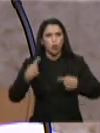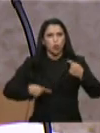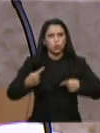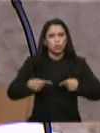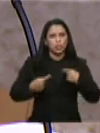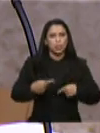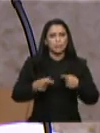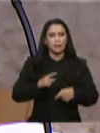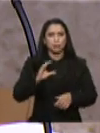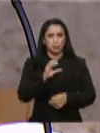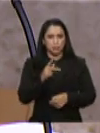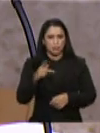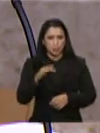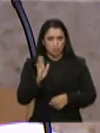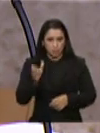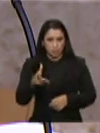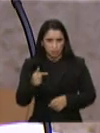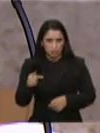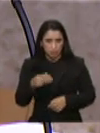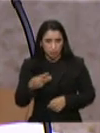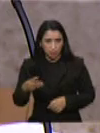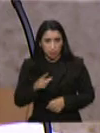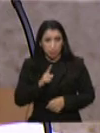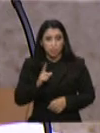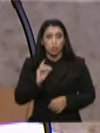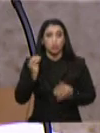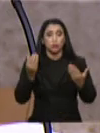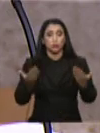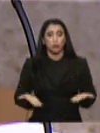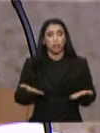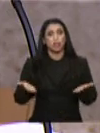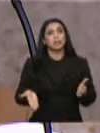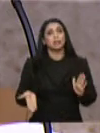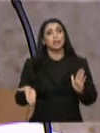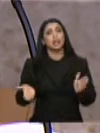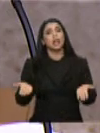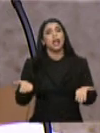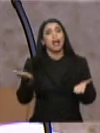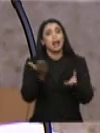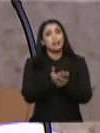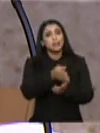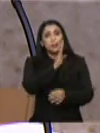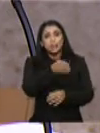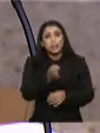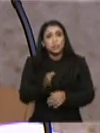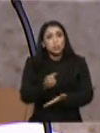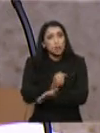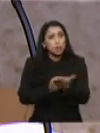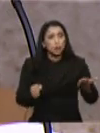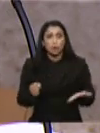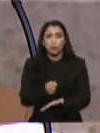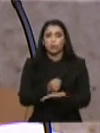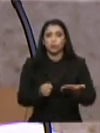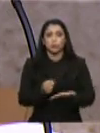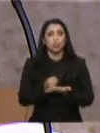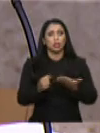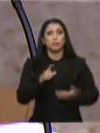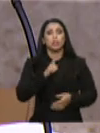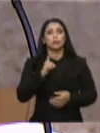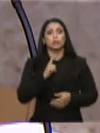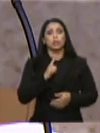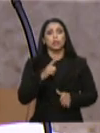égide do CPC de 73 quanto ao cabimento de ação rescisória com fundamento em violação